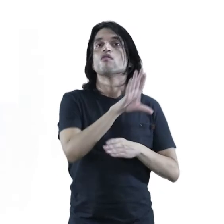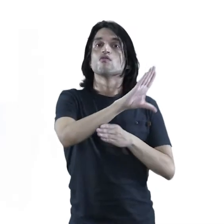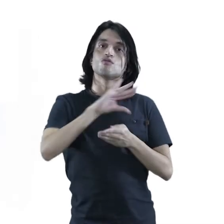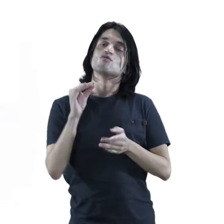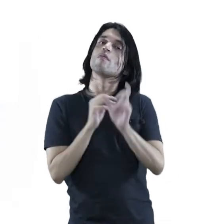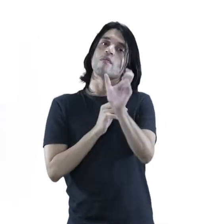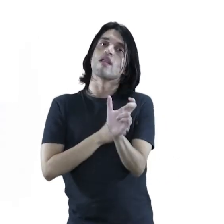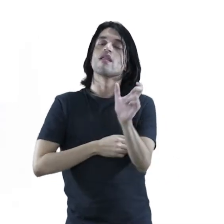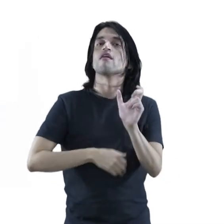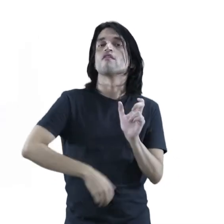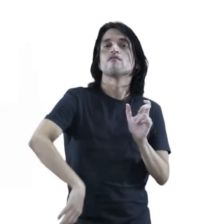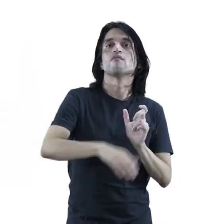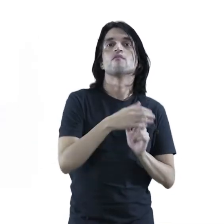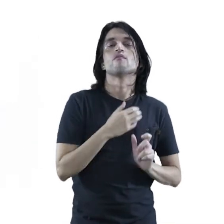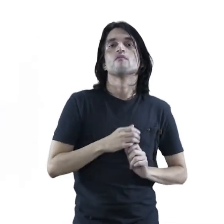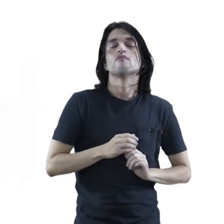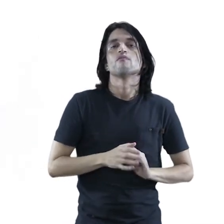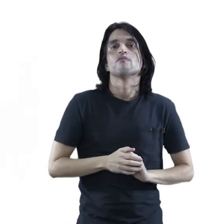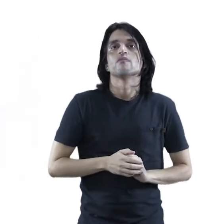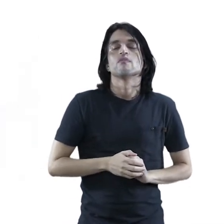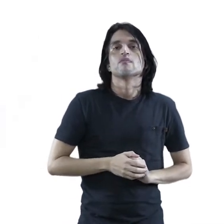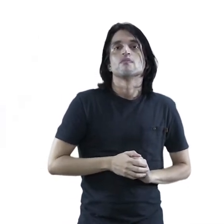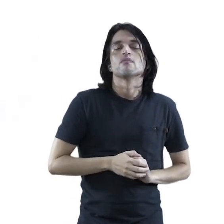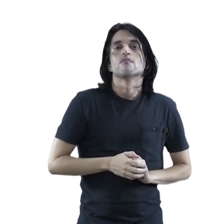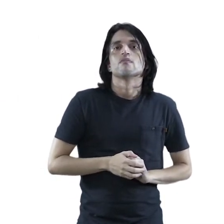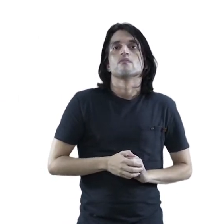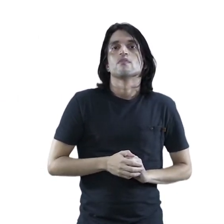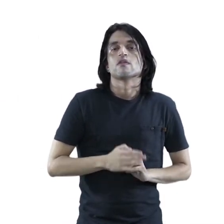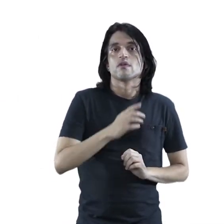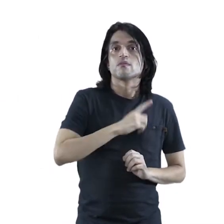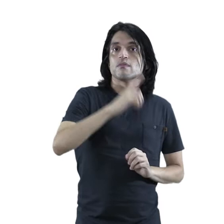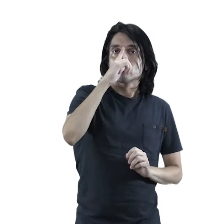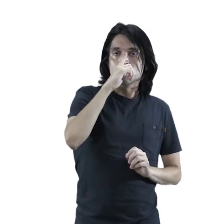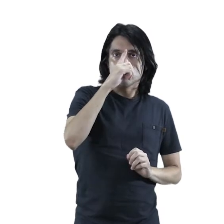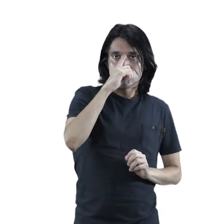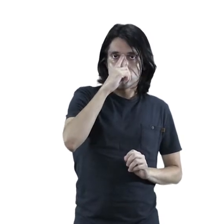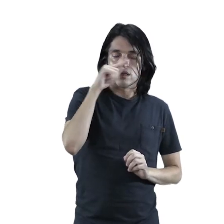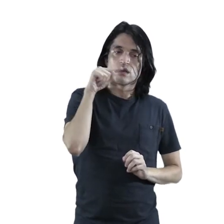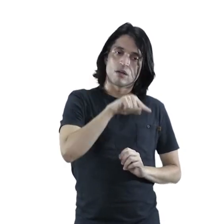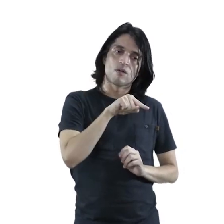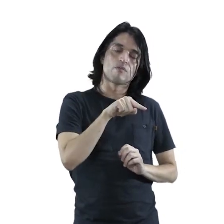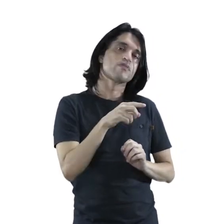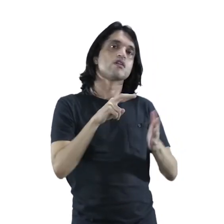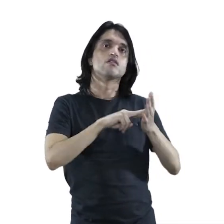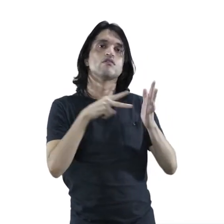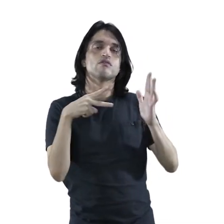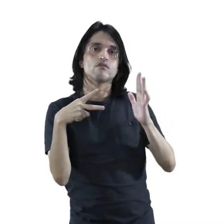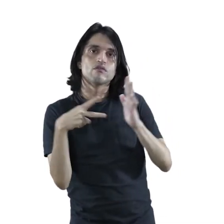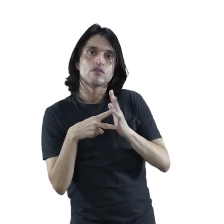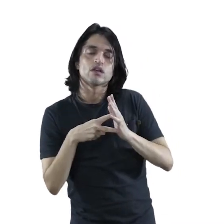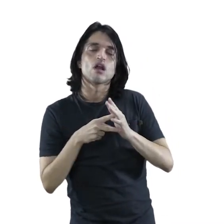origem grega e sua tradução é medir a terra. Para simbolizar a geometria, vamos conhecer os